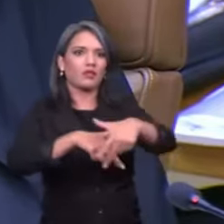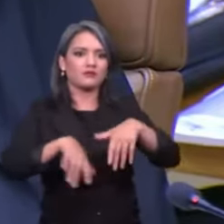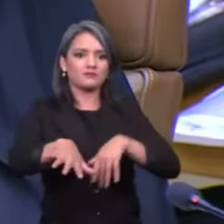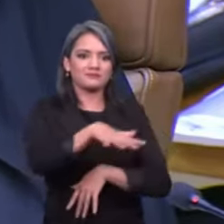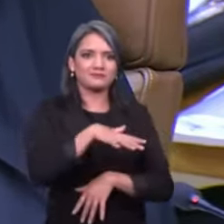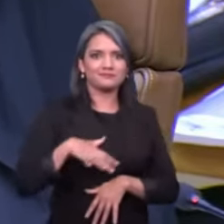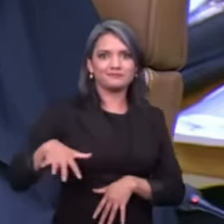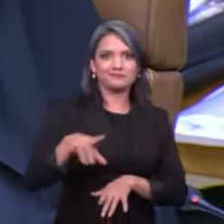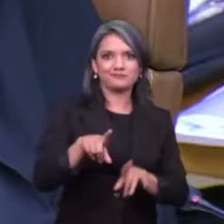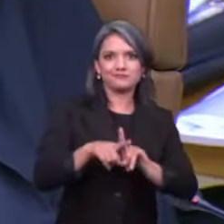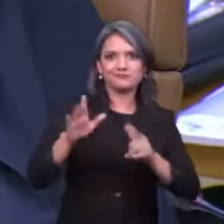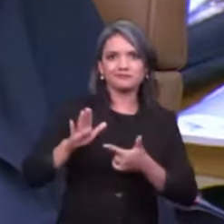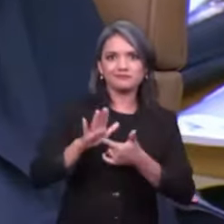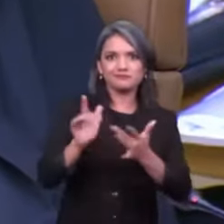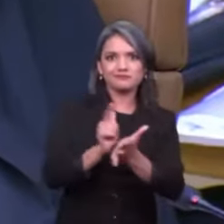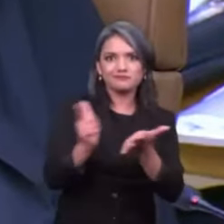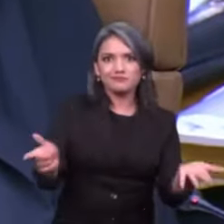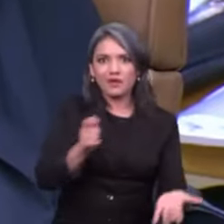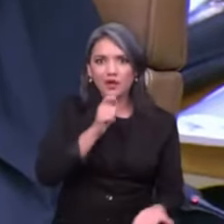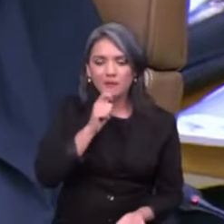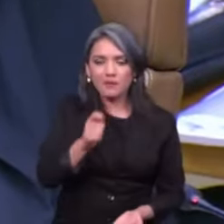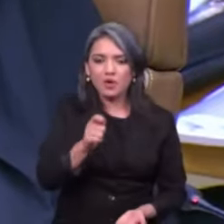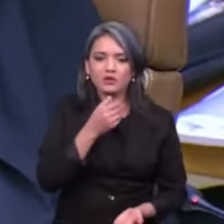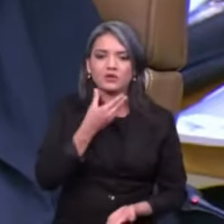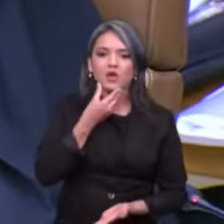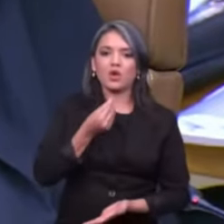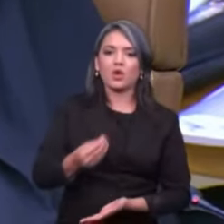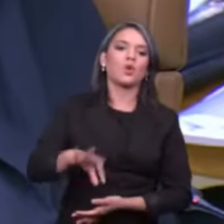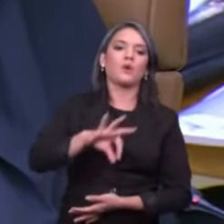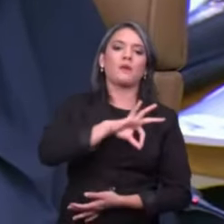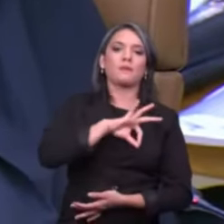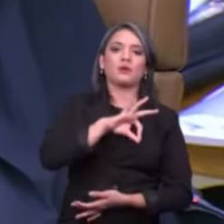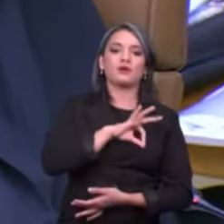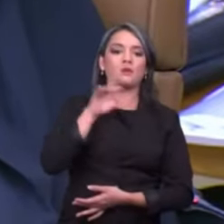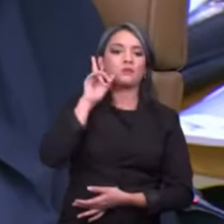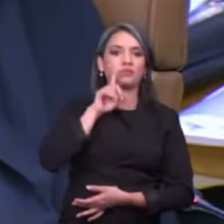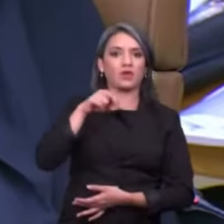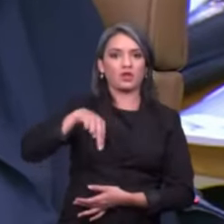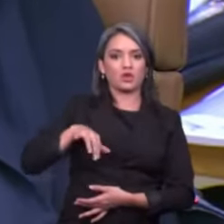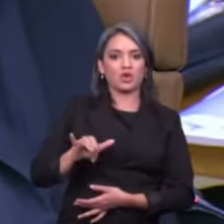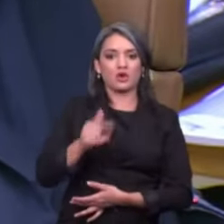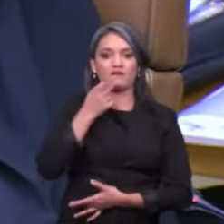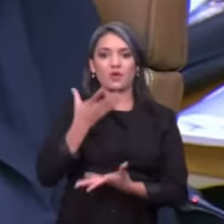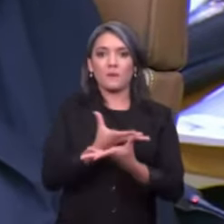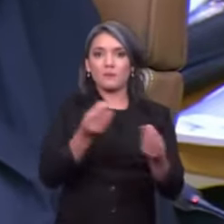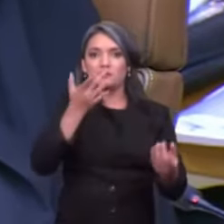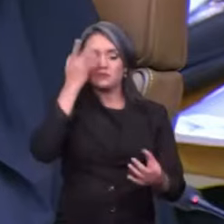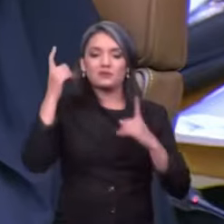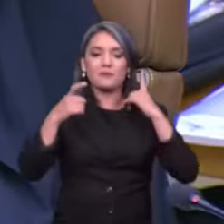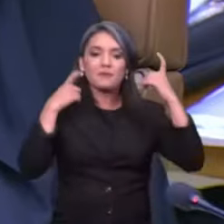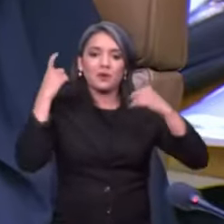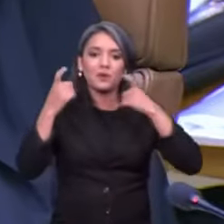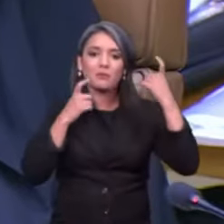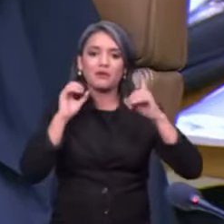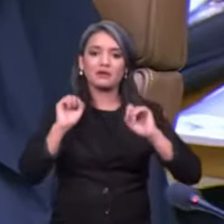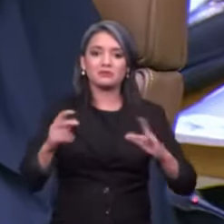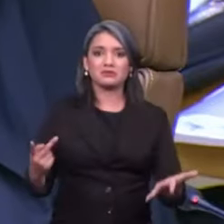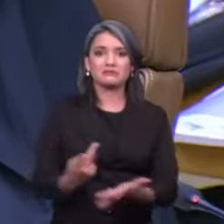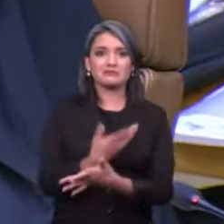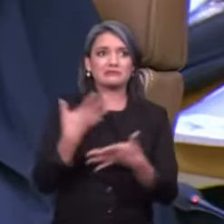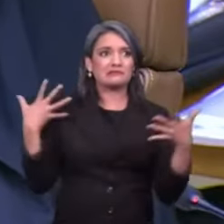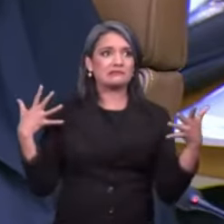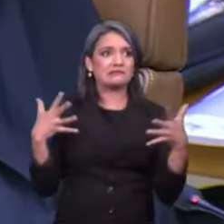a matéria que William Branton, comissário de polícia de Nova York, disse que muitas pessoas estão preocupadas com o colapso da Times Square.